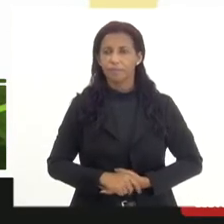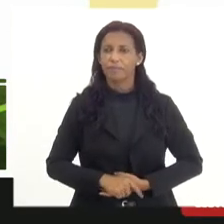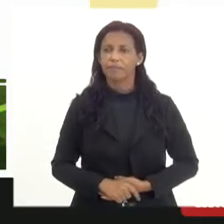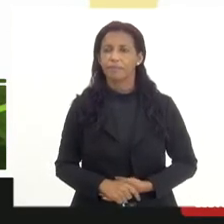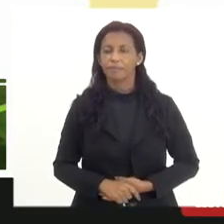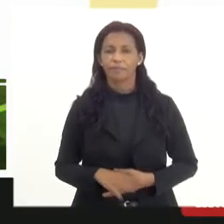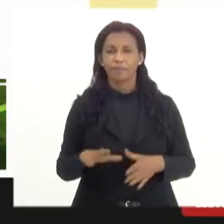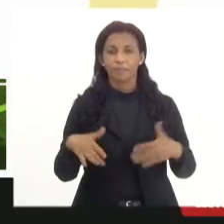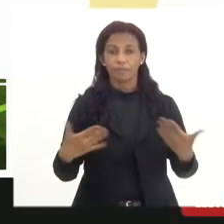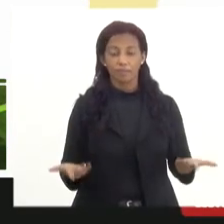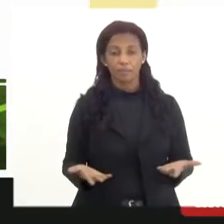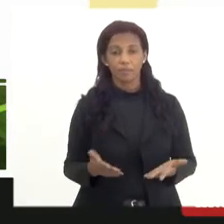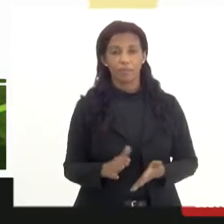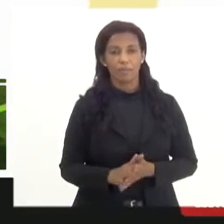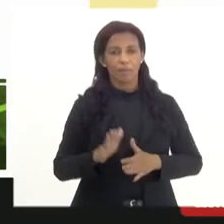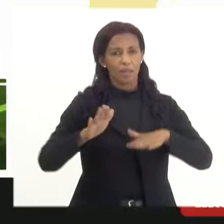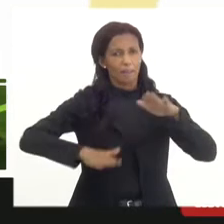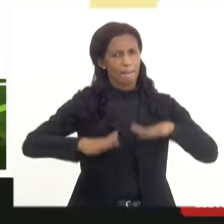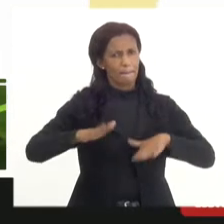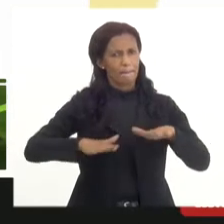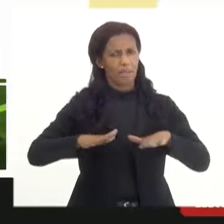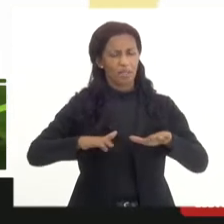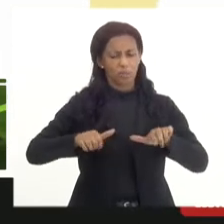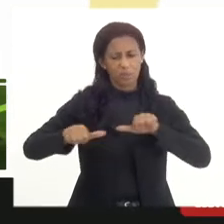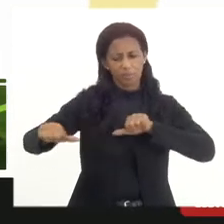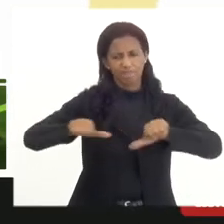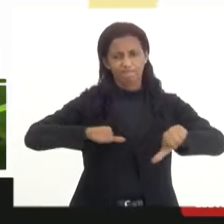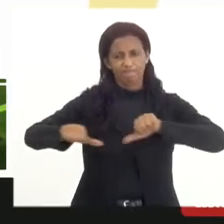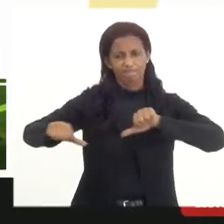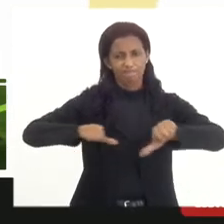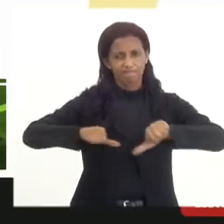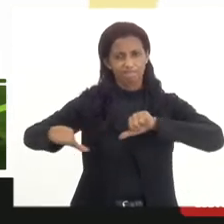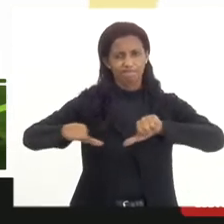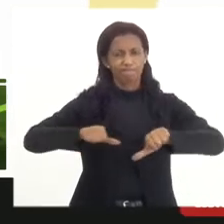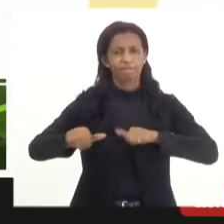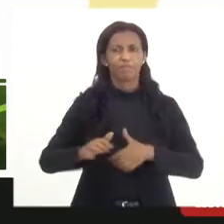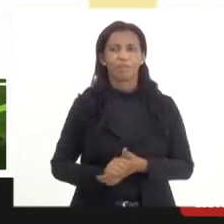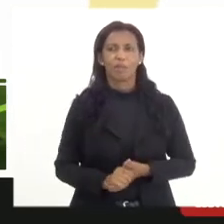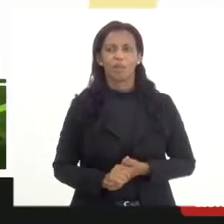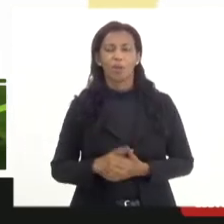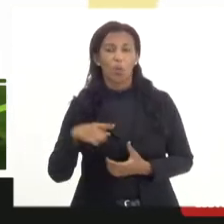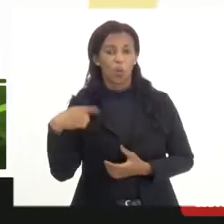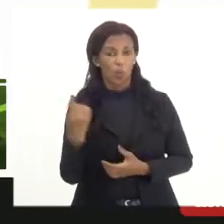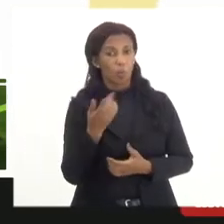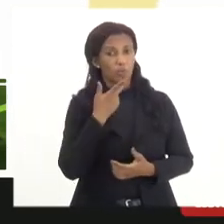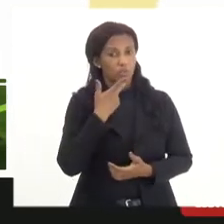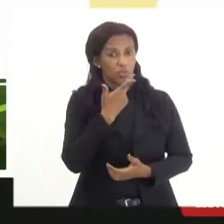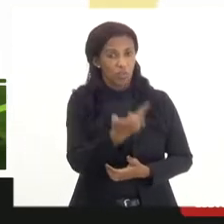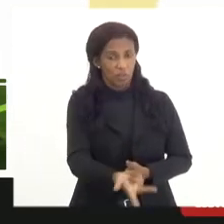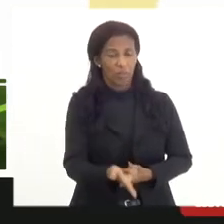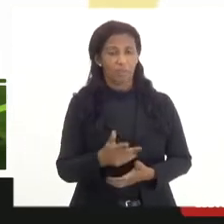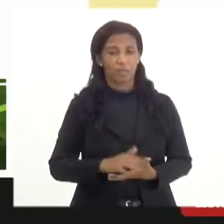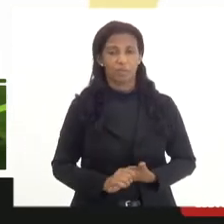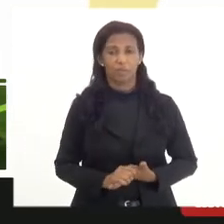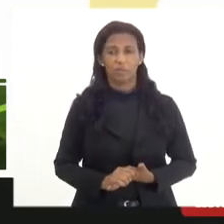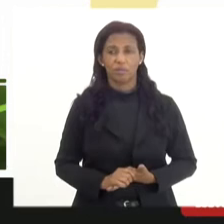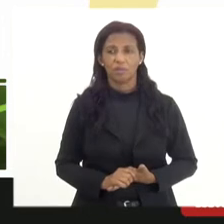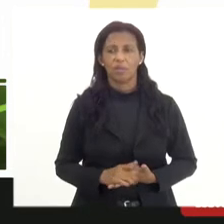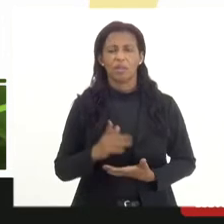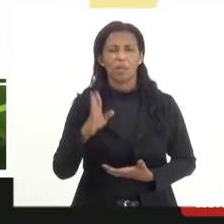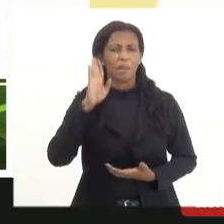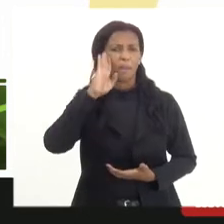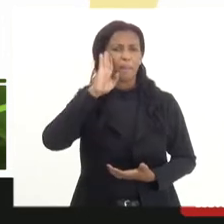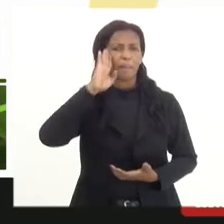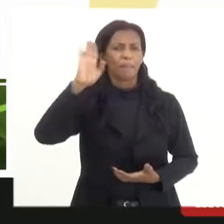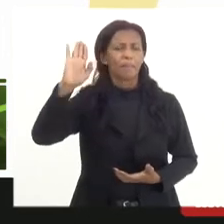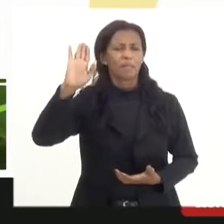No entanto, mesmo nessa transição, a área de upstream, como a gente bem falou aqui, o Mauro bem falou, continua sendo fundamental